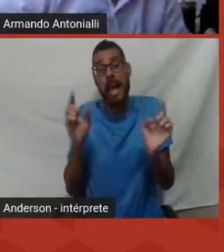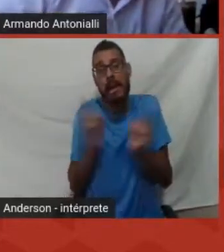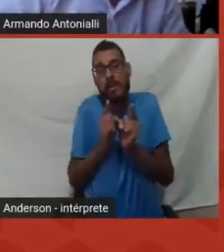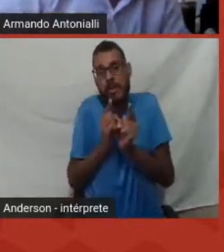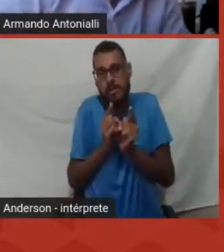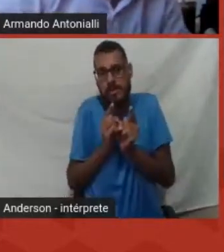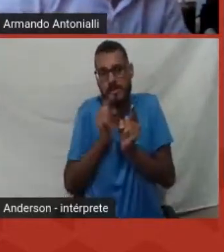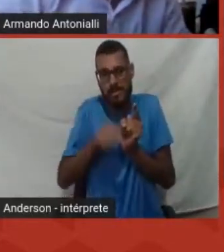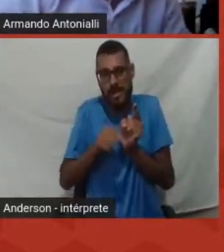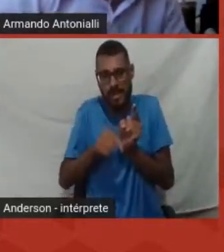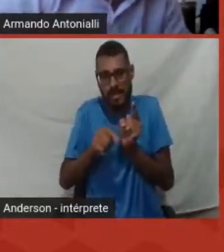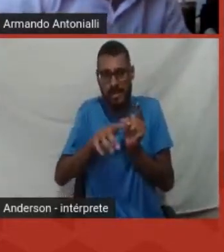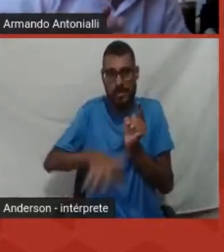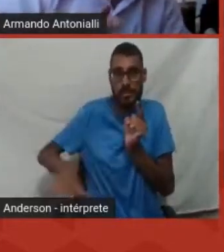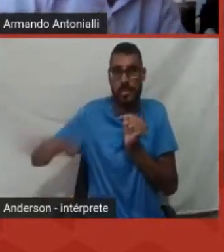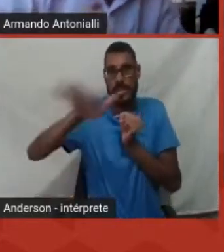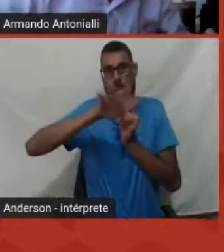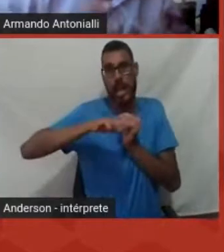nós